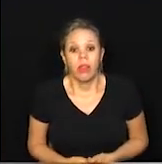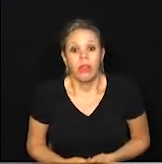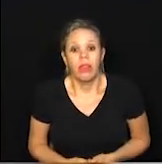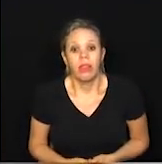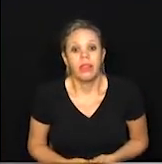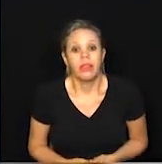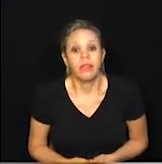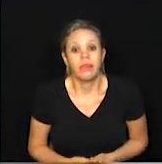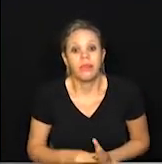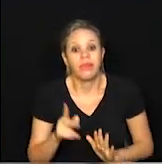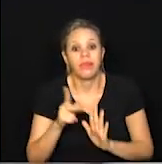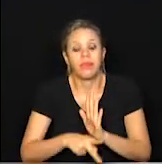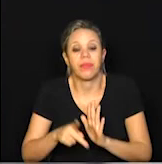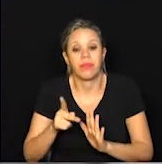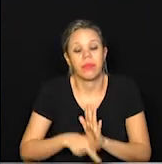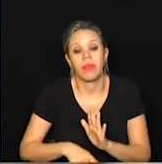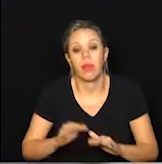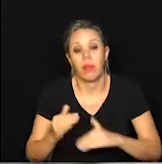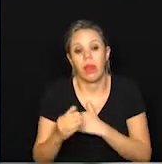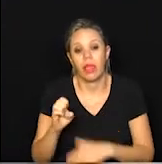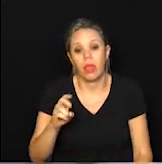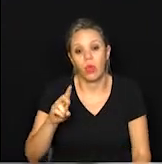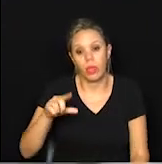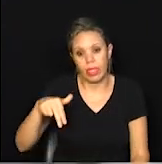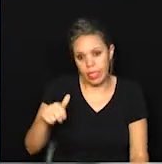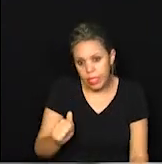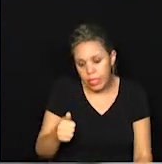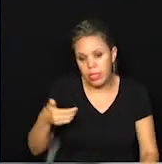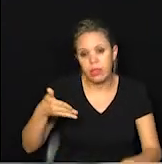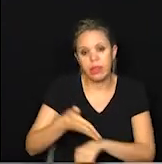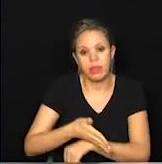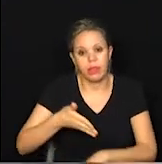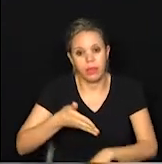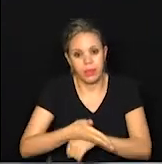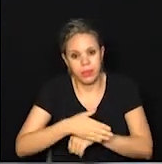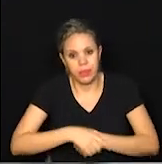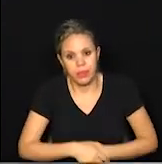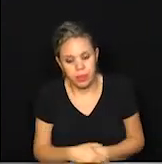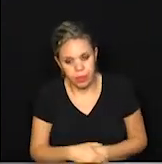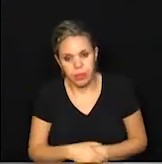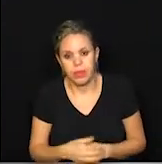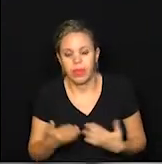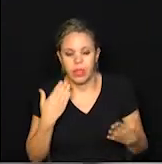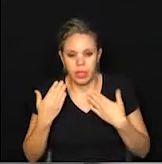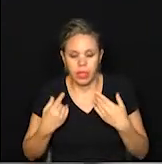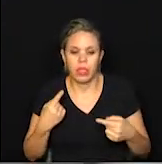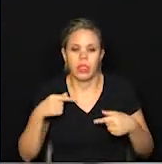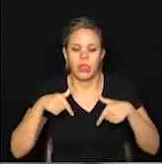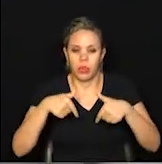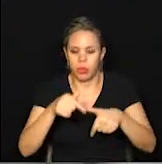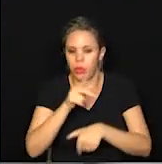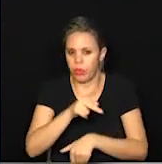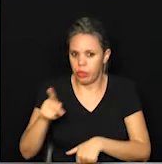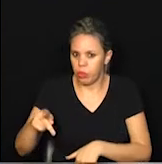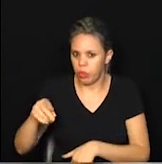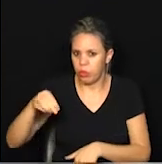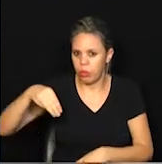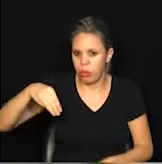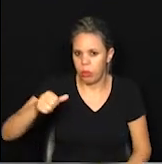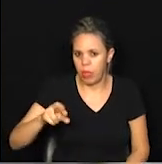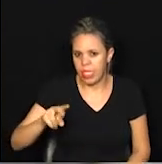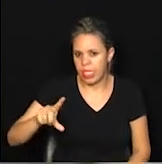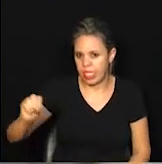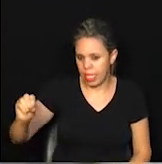Esse projeto no Jardim Eulina, Fernando, eu participei da discussão, foi uma iniciativa do professor Marcelo